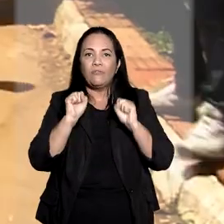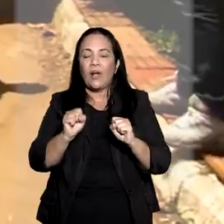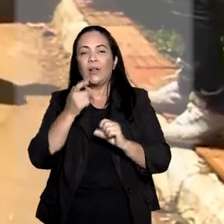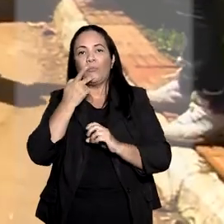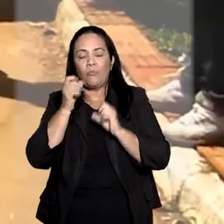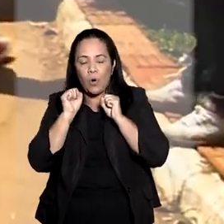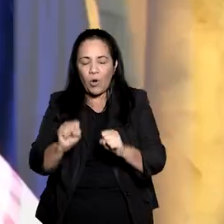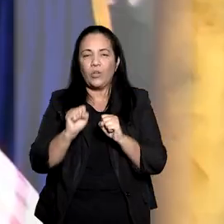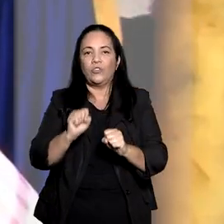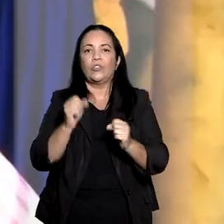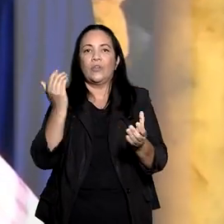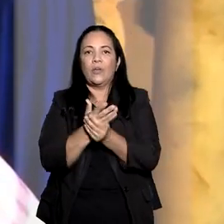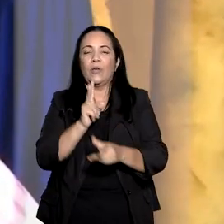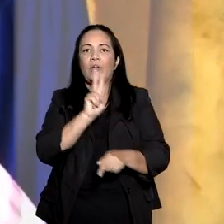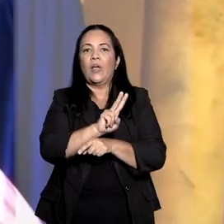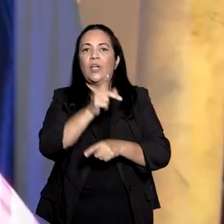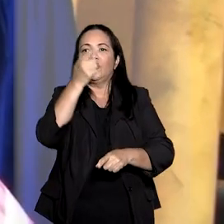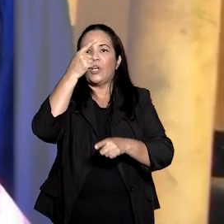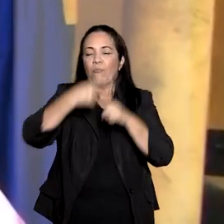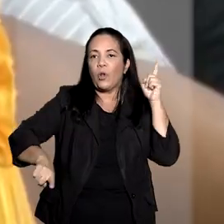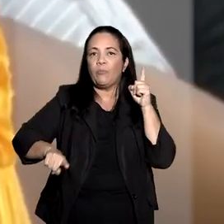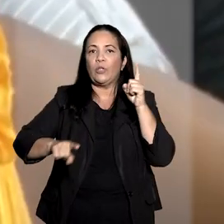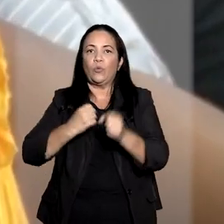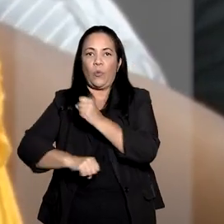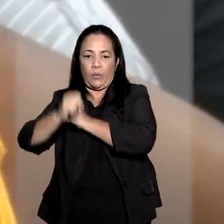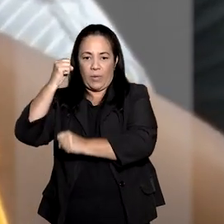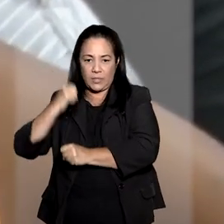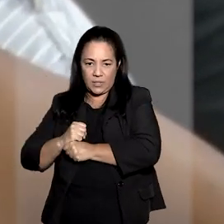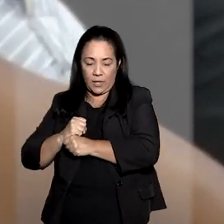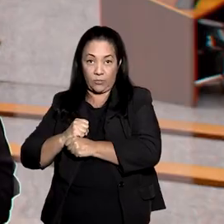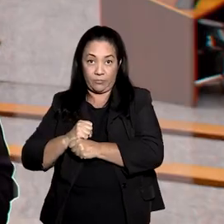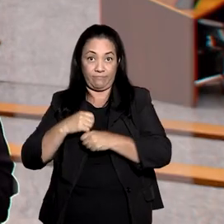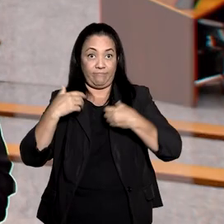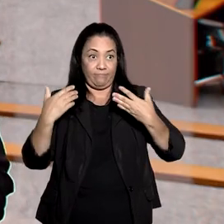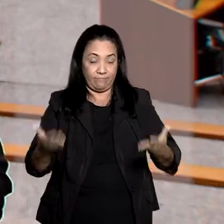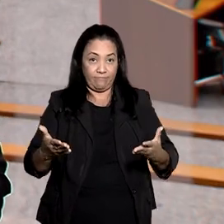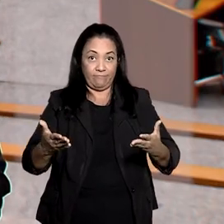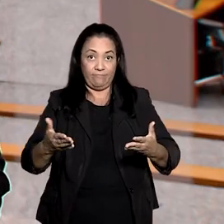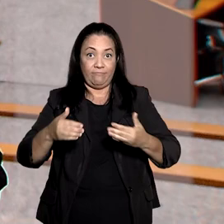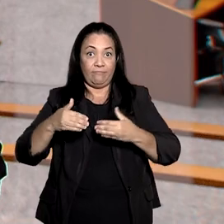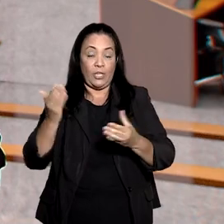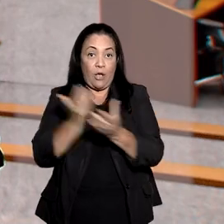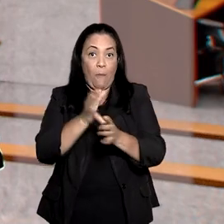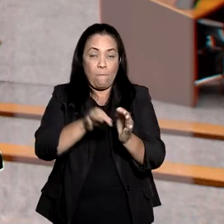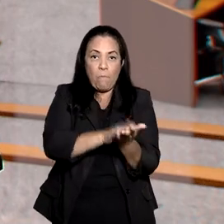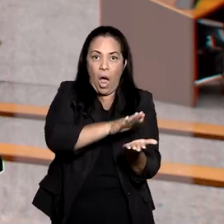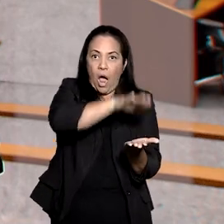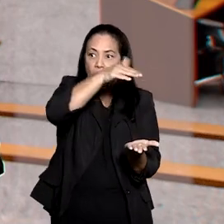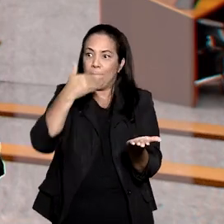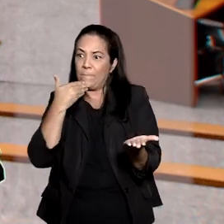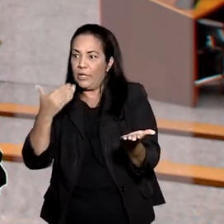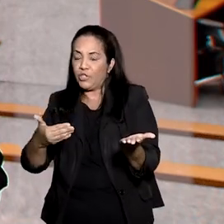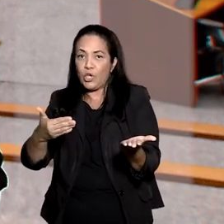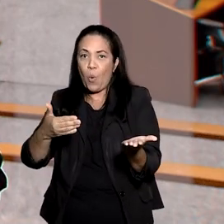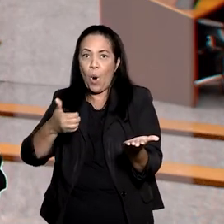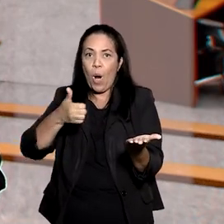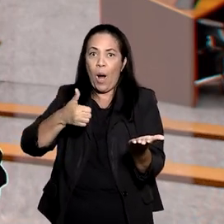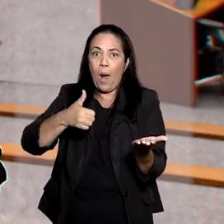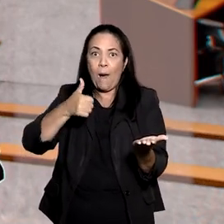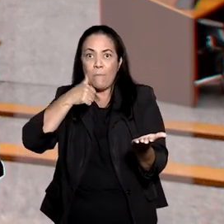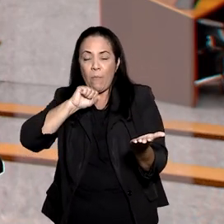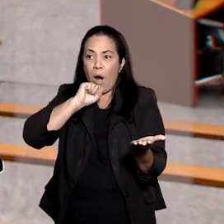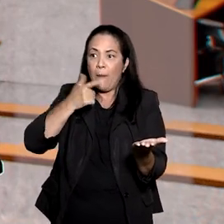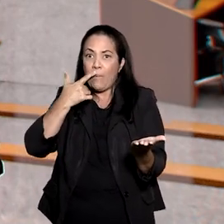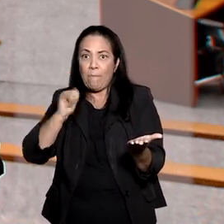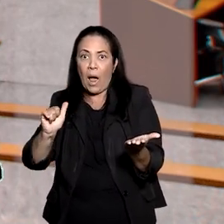a concessão de luminárias estava vedada Desde o ano passado de acordo com o processo grande parte desses pedidos é de pais